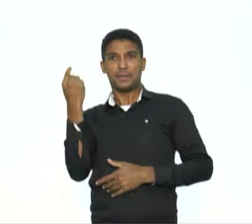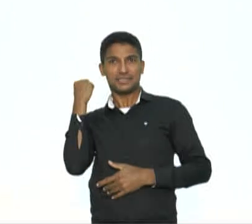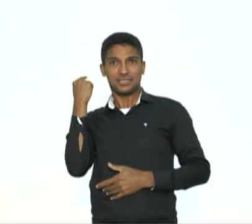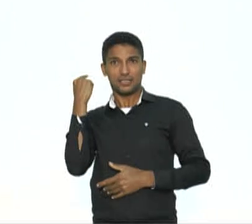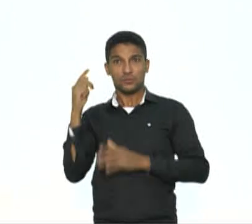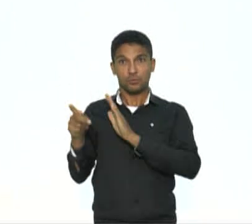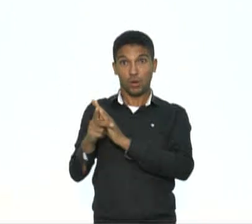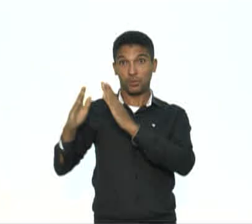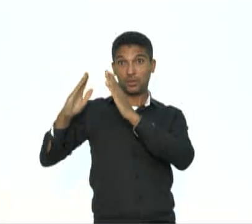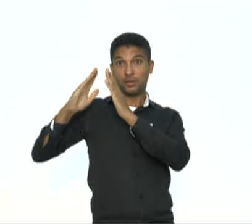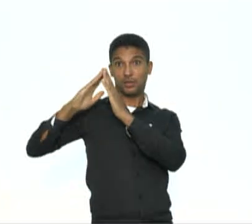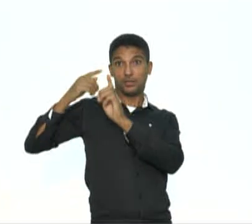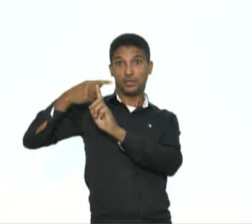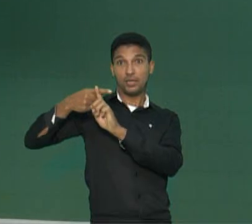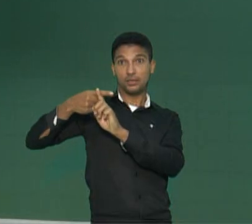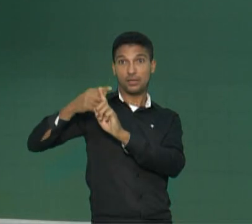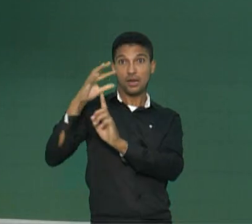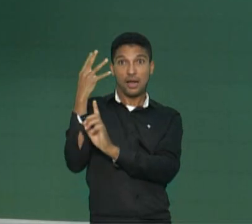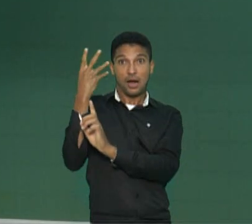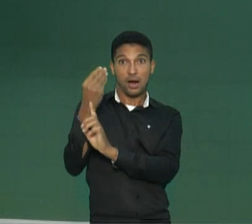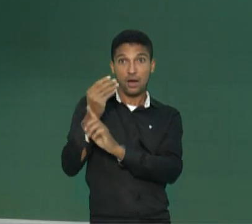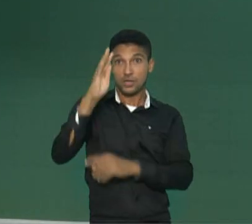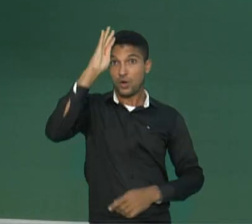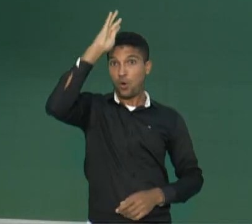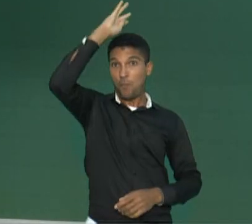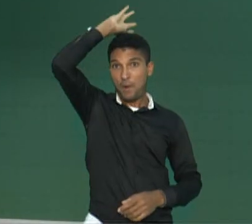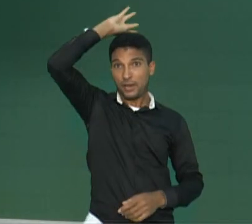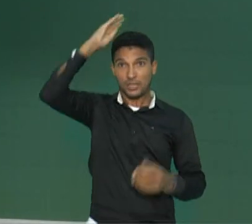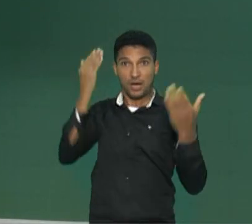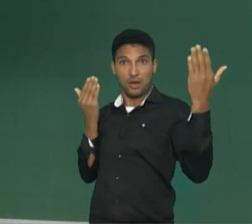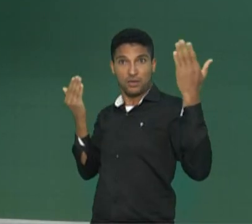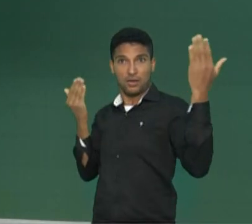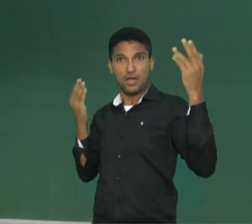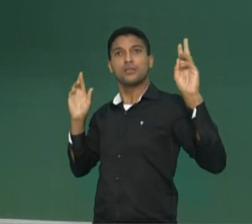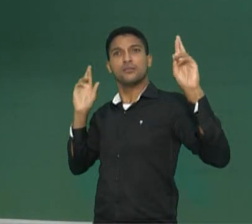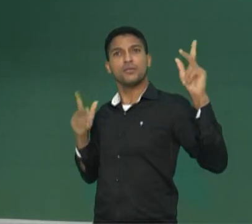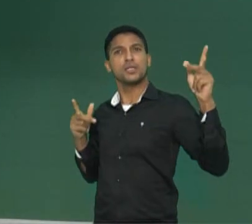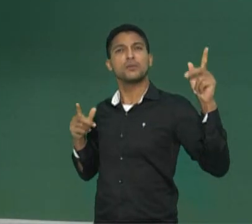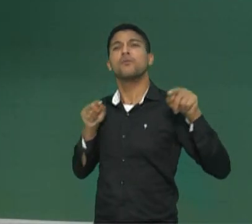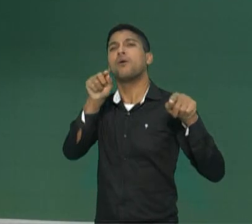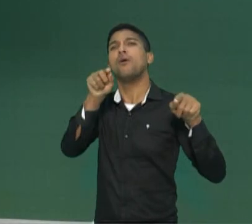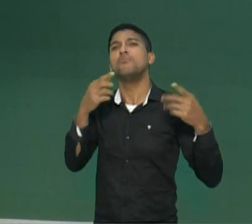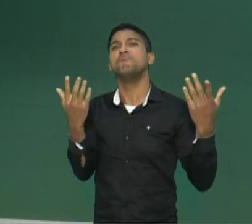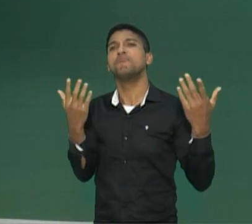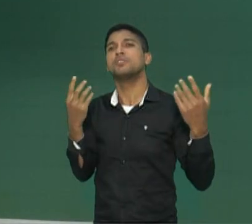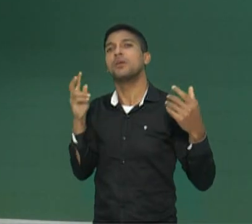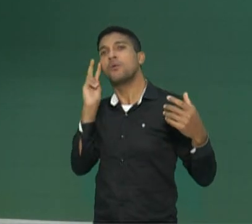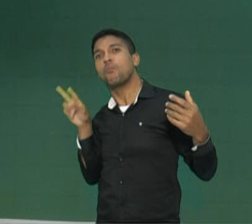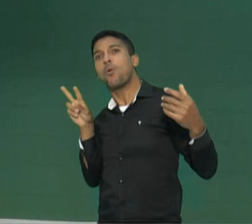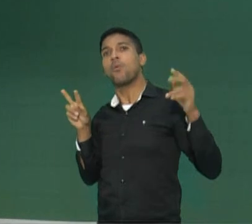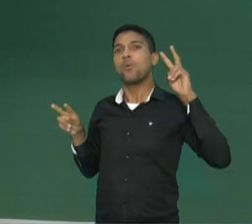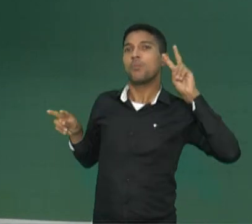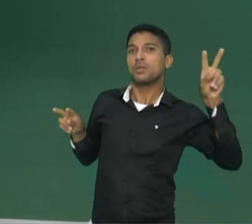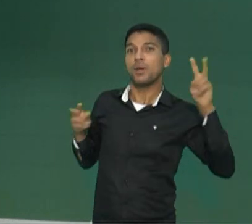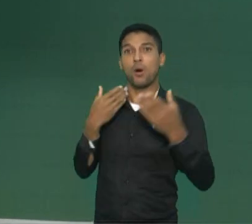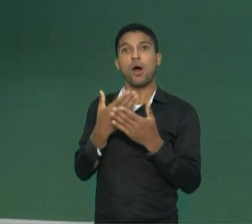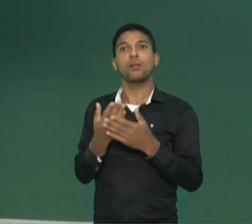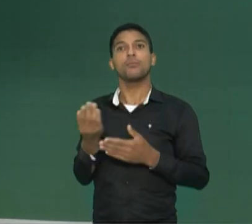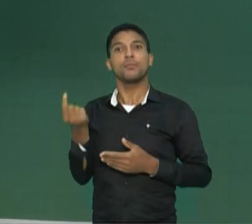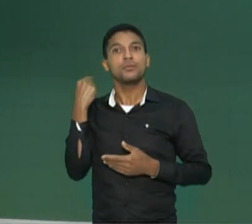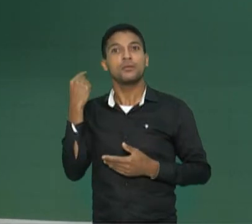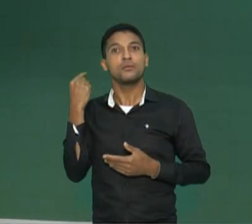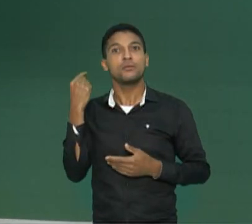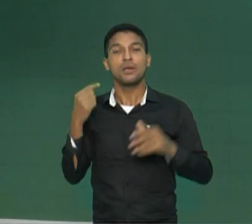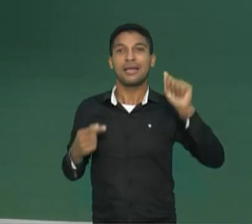as diferenças você pode citar? Eu vou dar um tempo, já para você se organizar esse material, porque hoje a gente vai ter muito conteúdo. Então, dá um tempo,